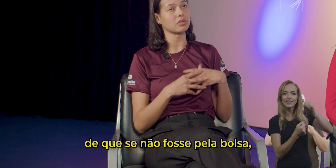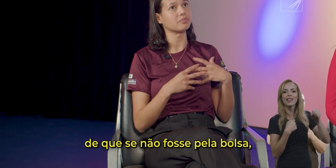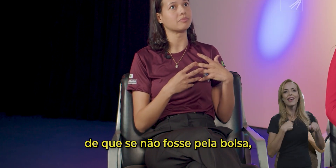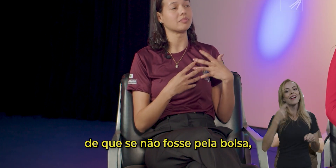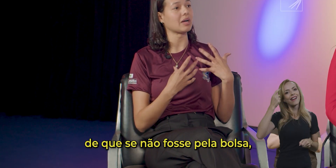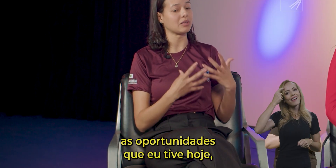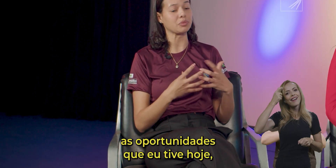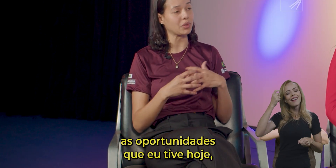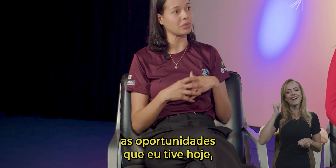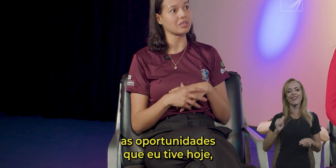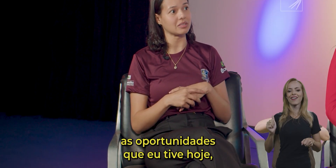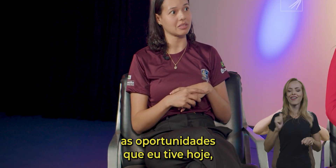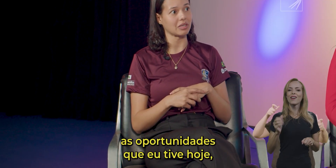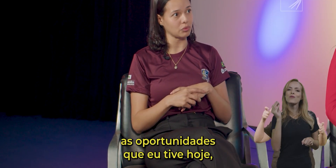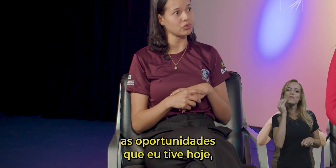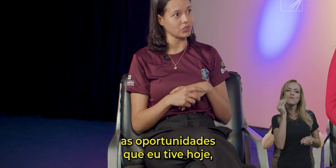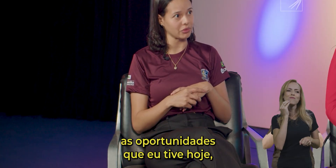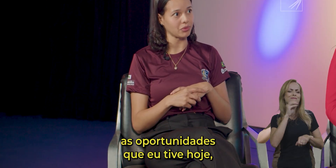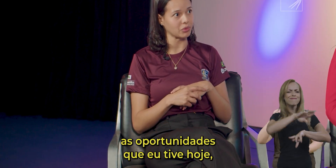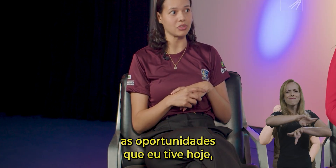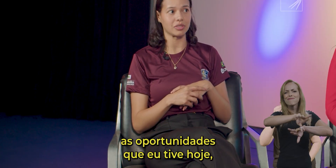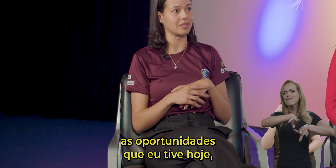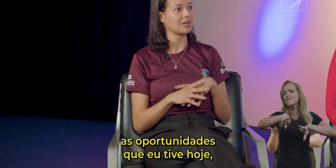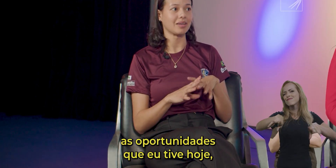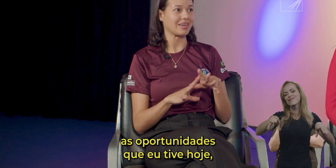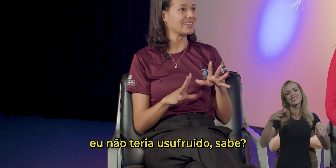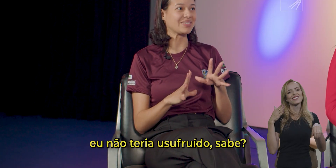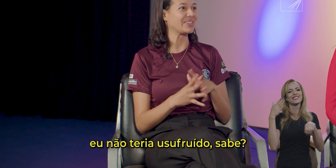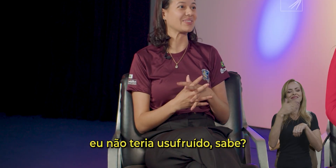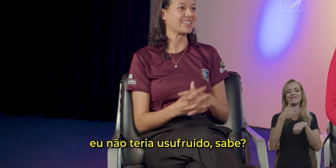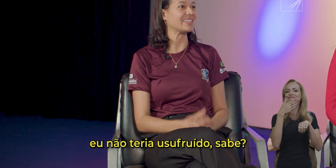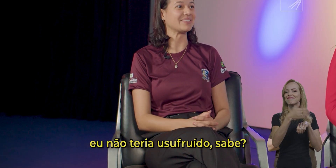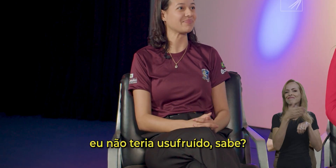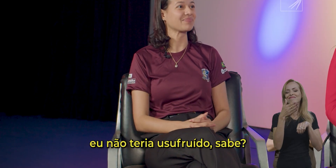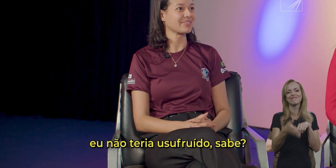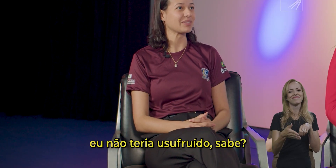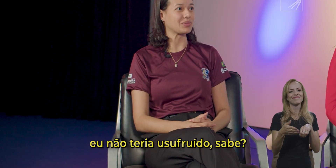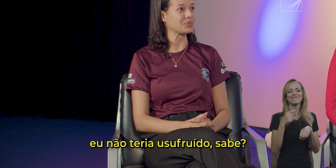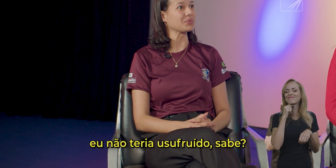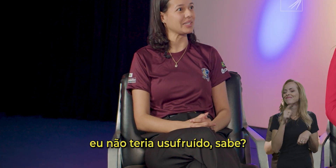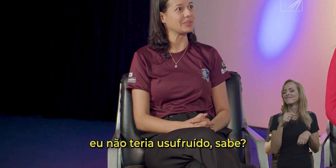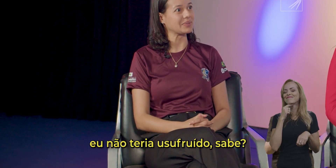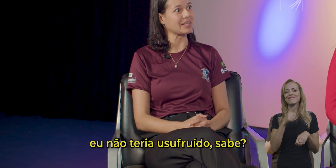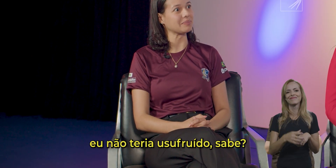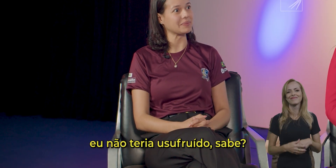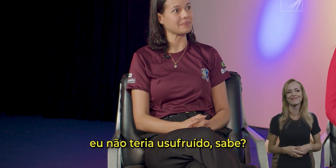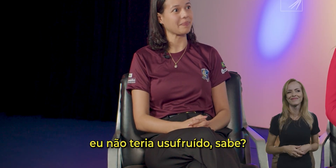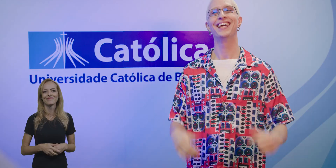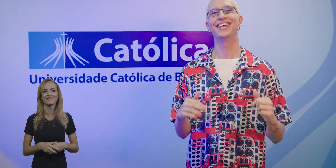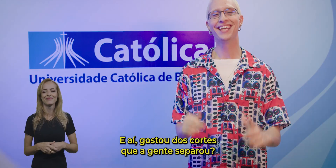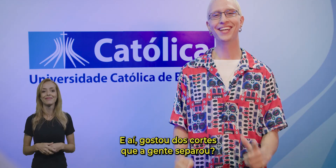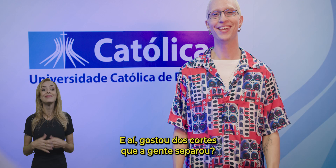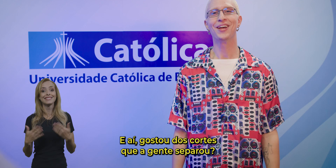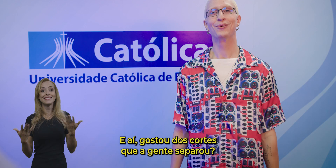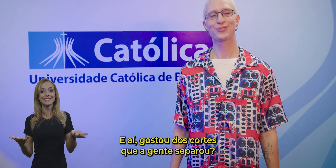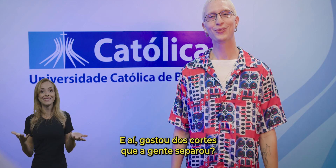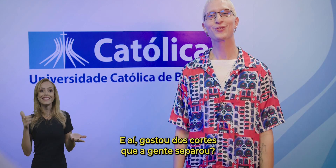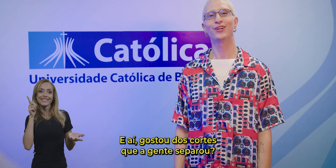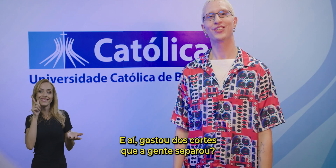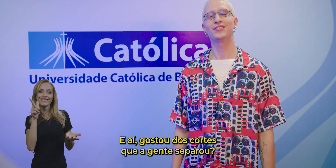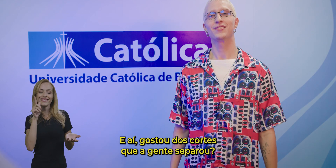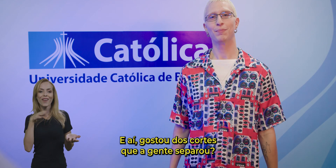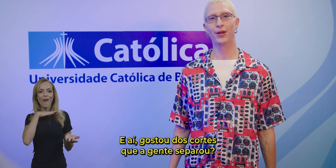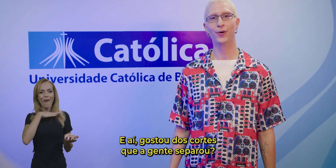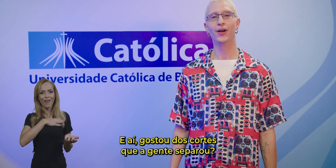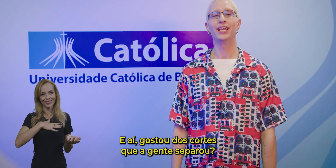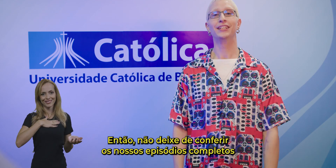pela bolsa, as oportunidades que eu tive hoje, eu não teria usufruído, sabe? E aí, gostou dos